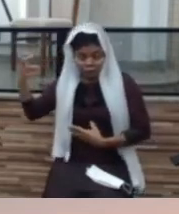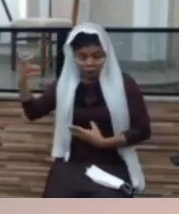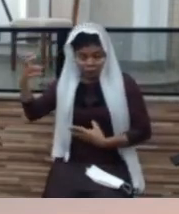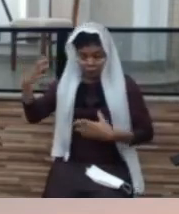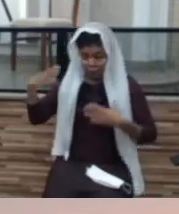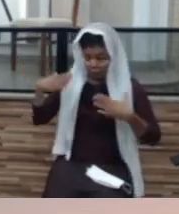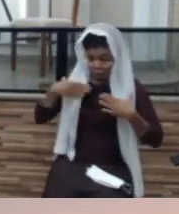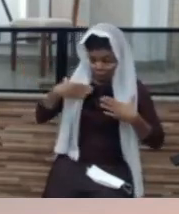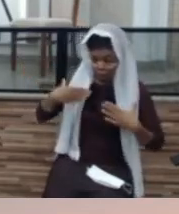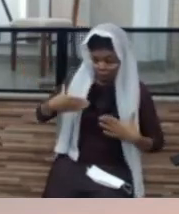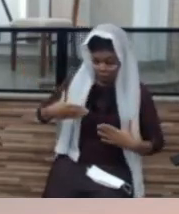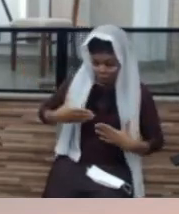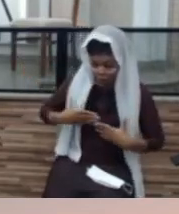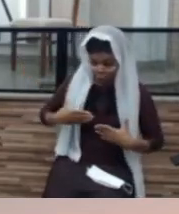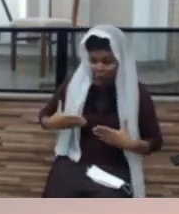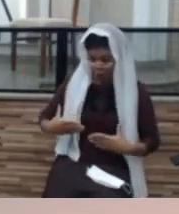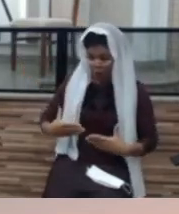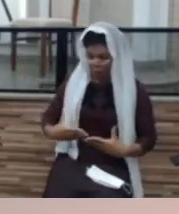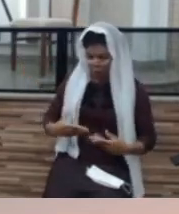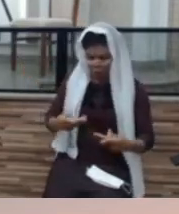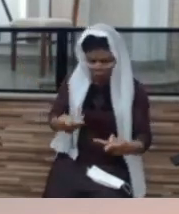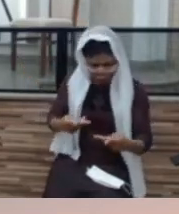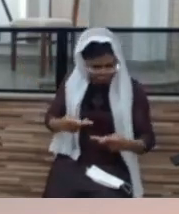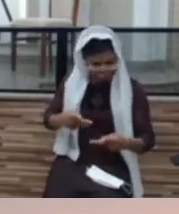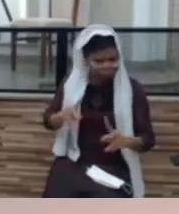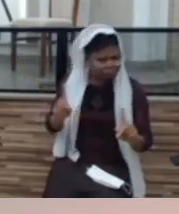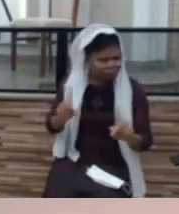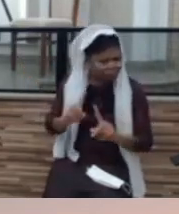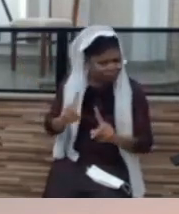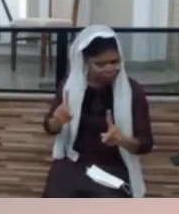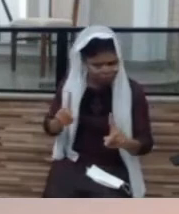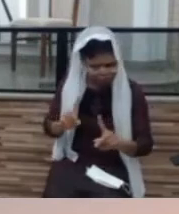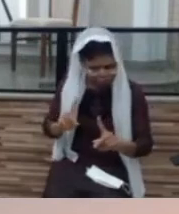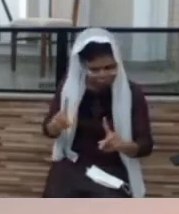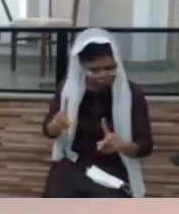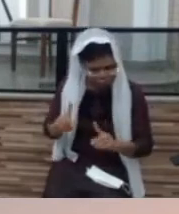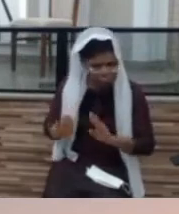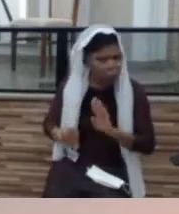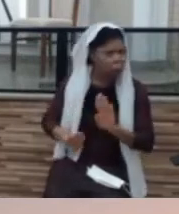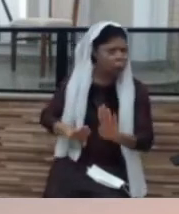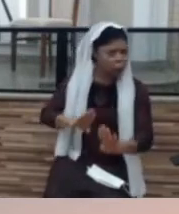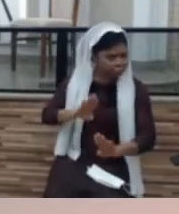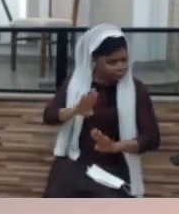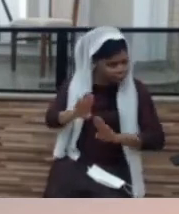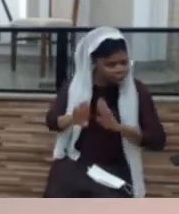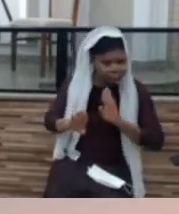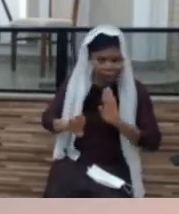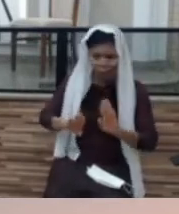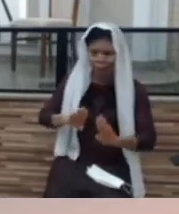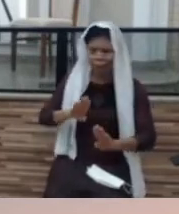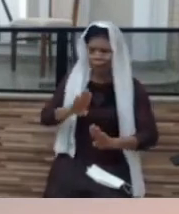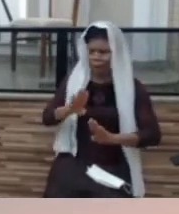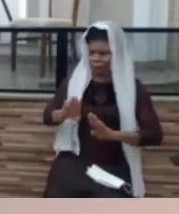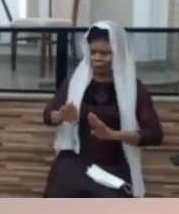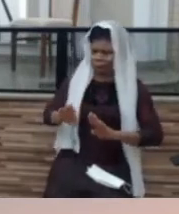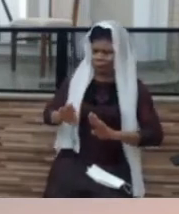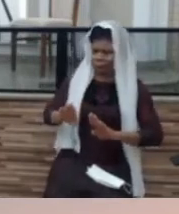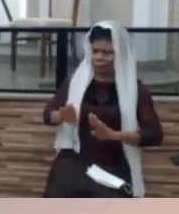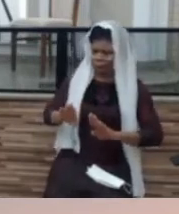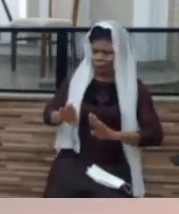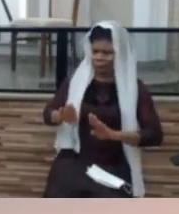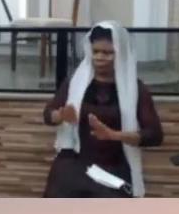A nossa mobília, ela fica lá fora. Aqui dentro nós não podemos trazer, irmãos, nossas ideias, nossas